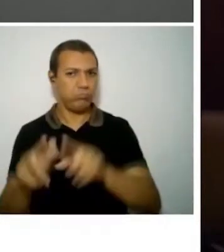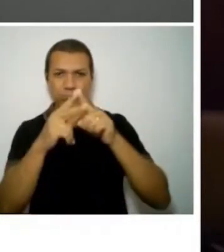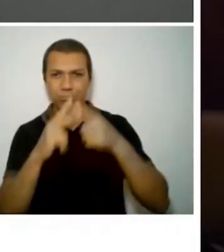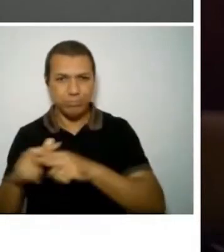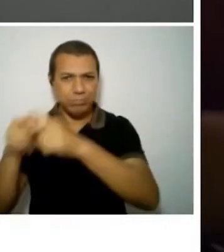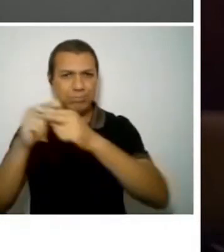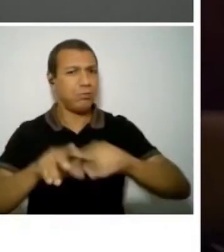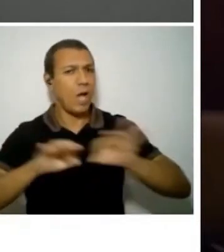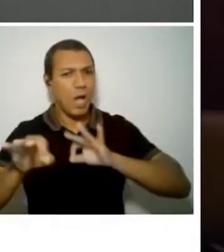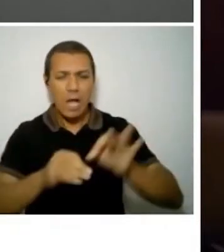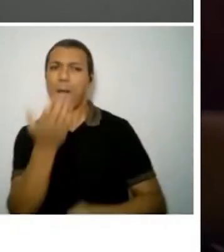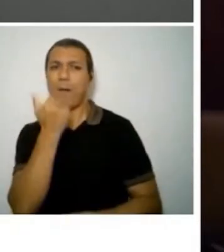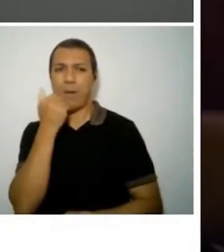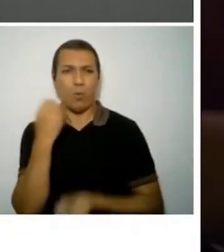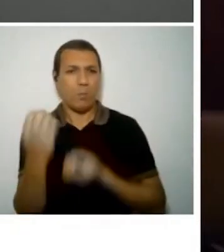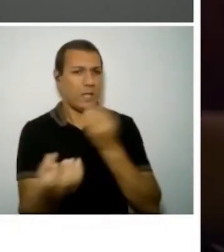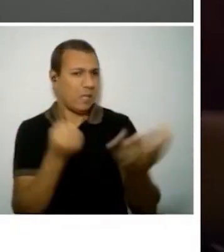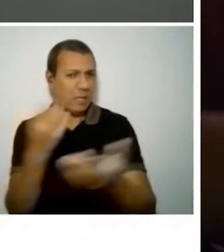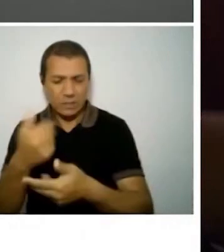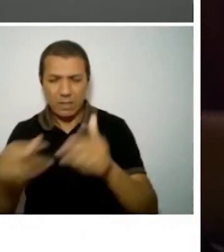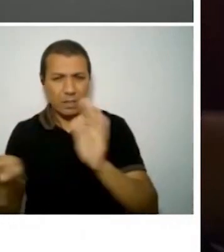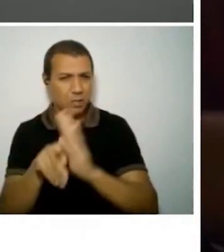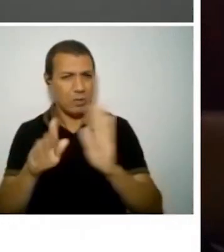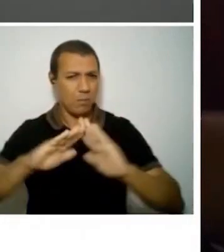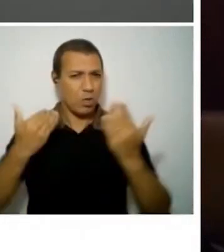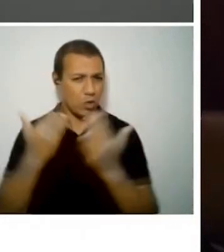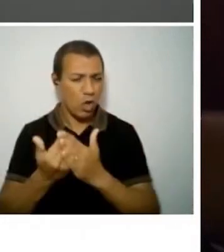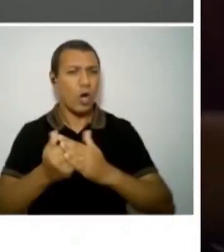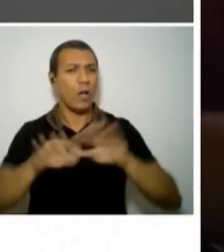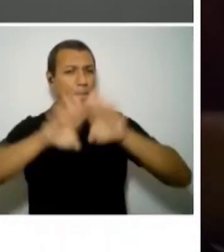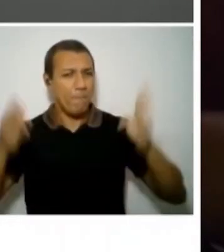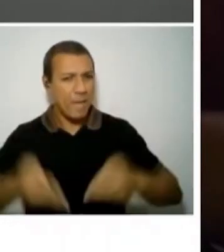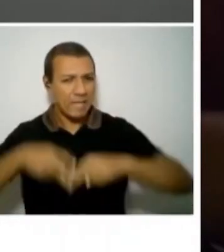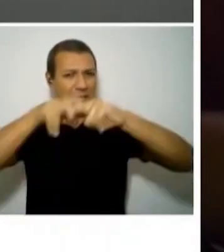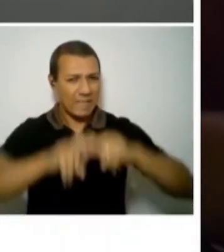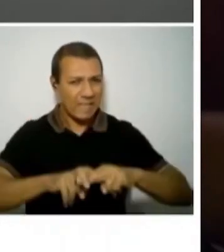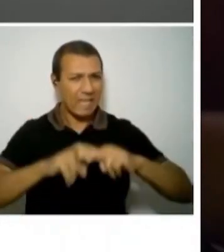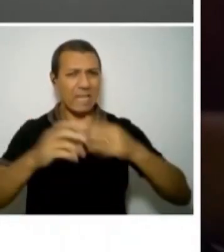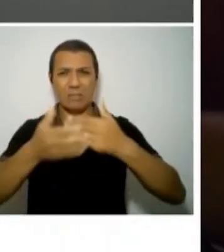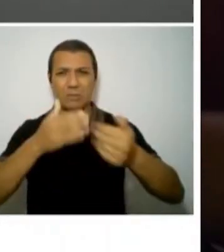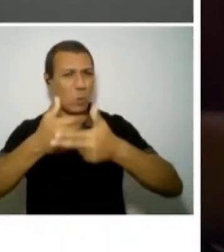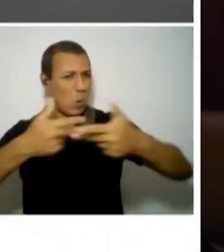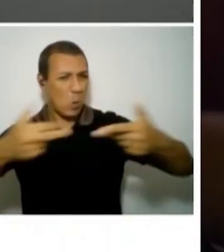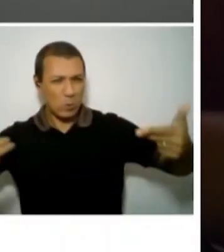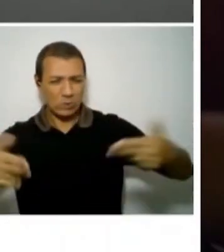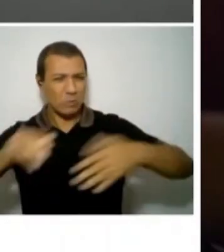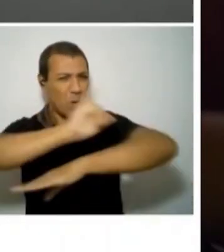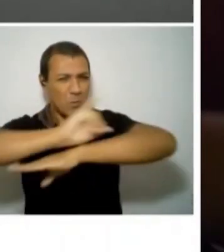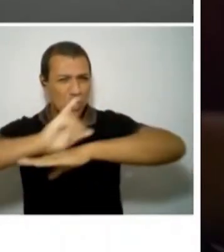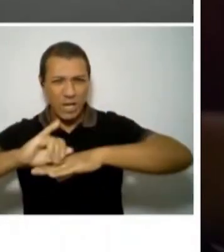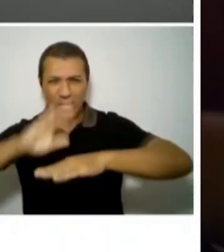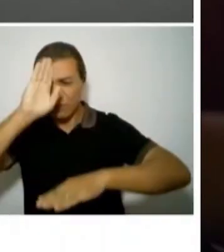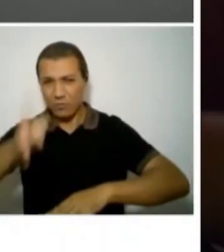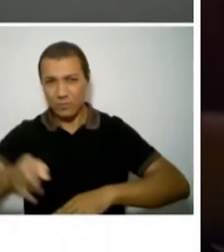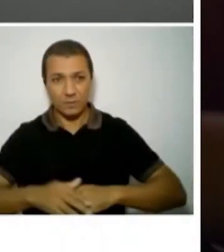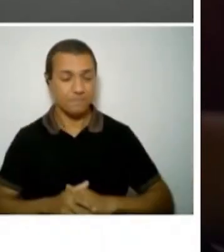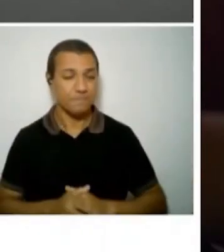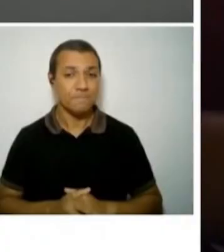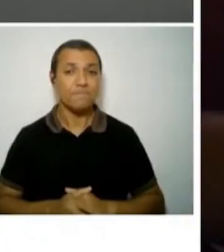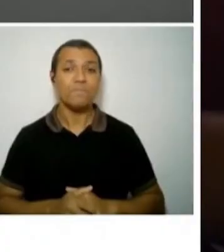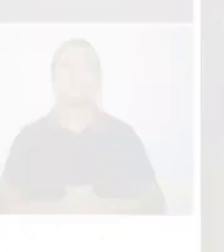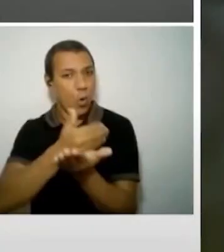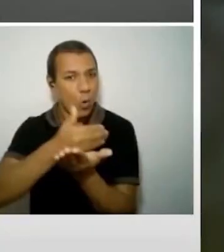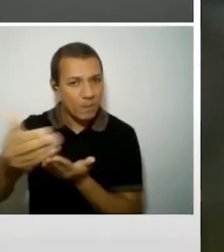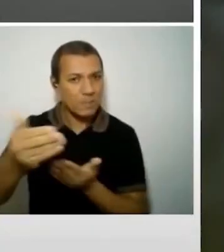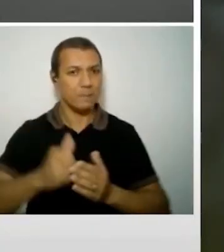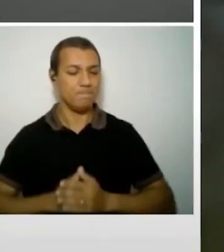para merenda escolar e aquisição de imobiliário escolar mas virão mais investimentos na educação para restabelecer a condição